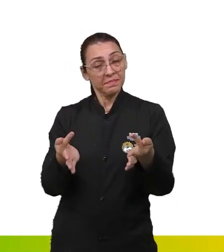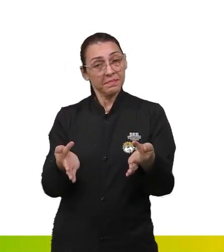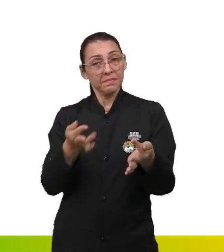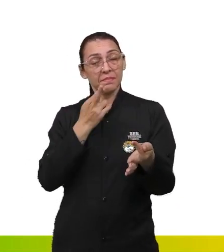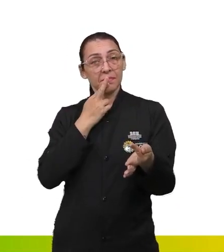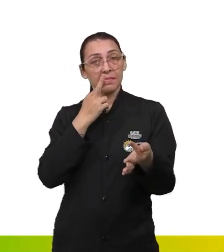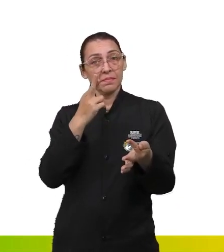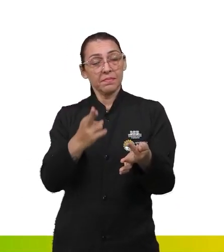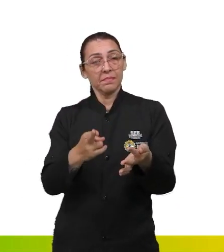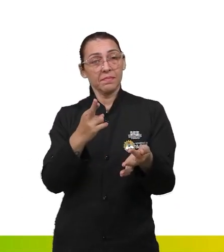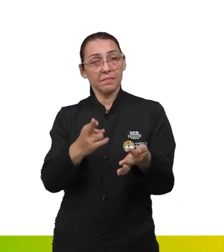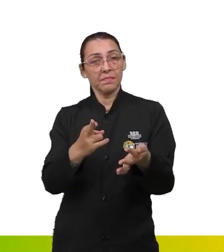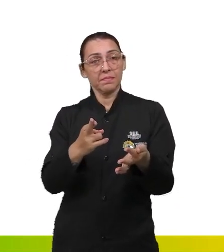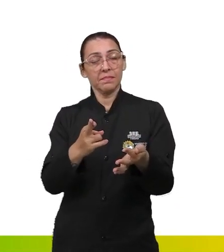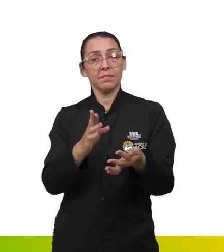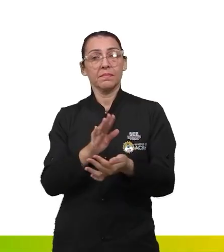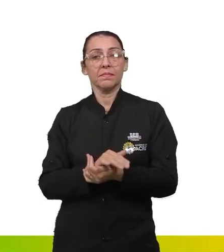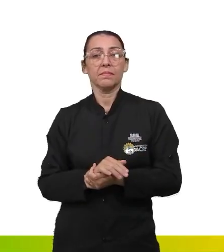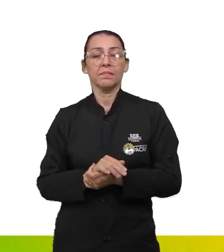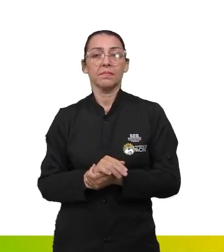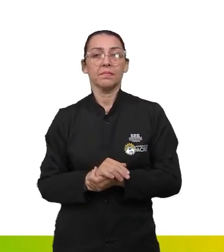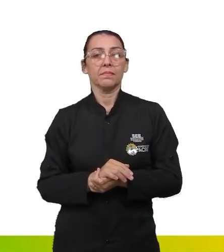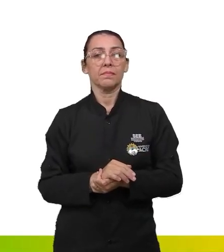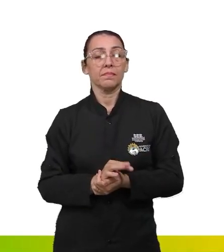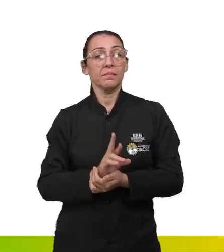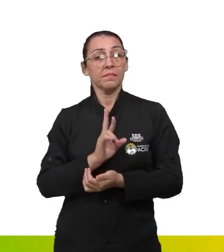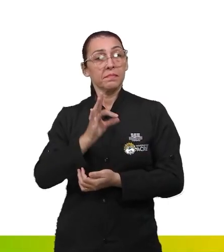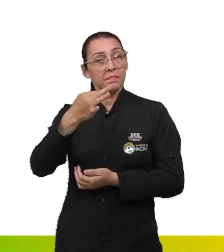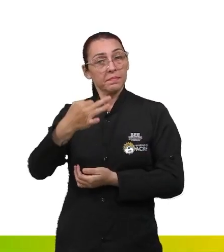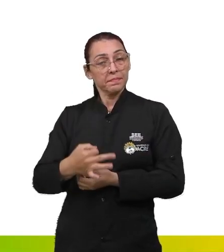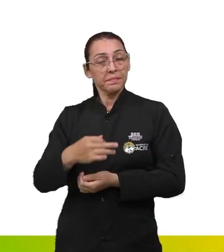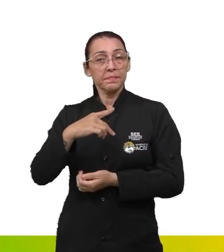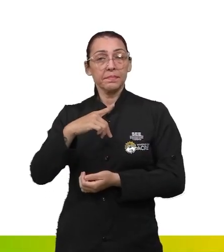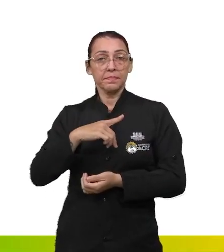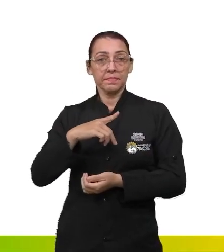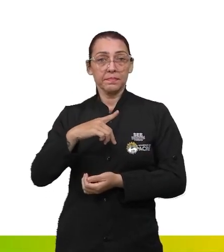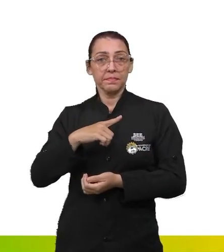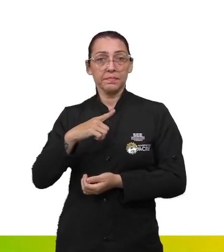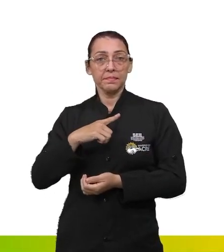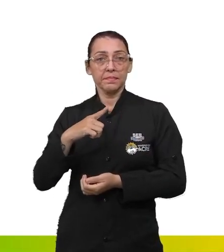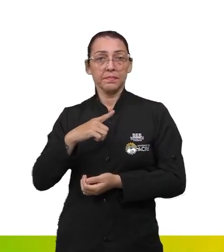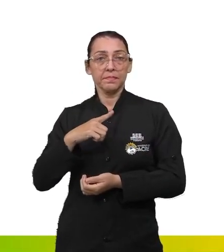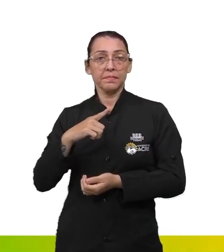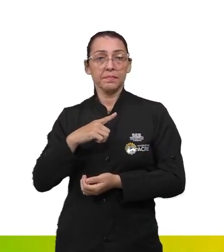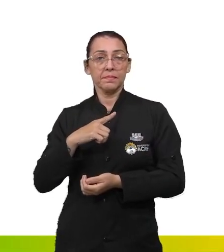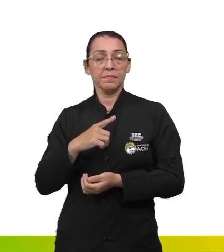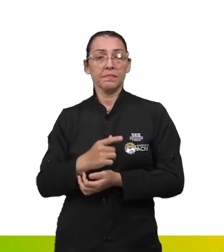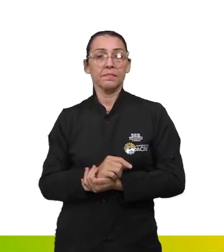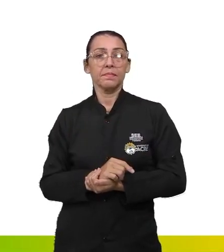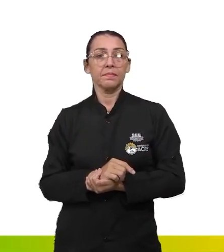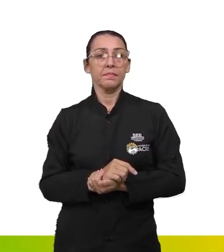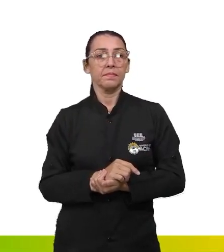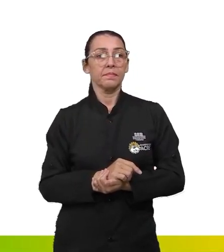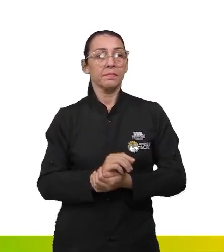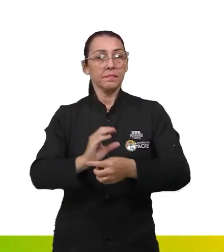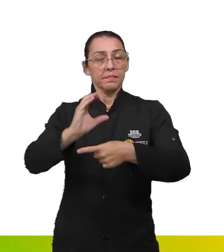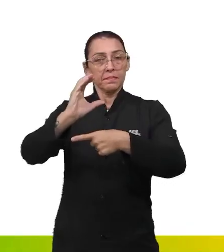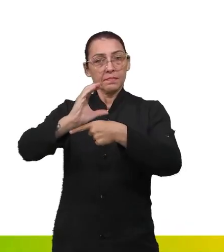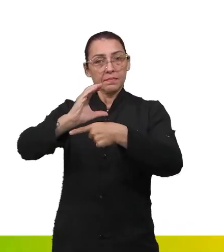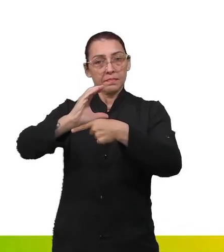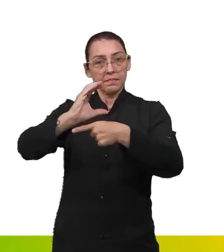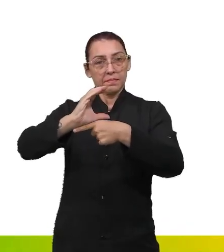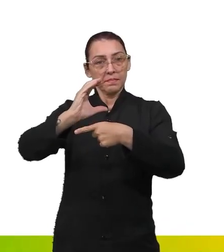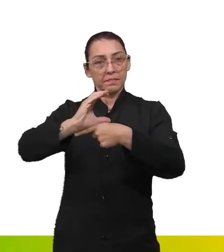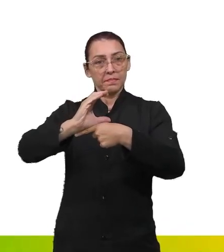a resposta assertiva, no caso correta, que contempla o enunciado. Vamos visualizar o destaque?